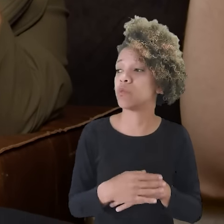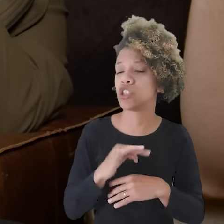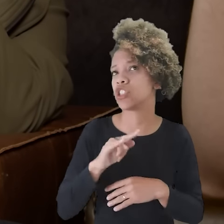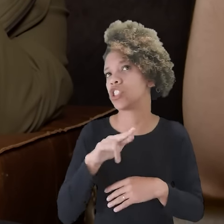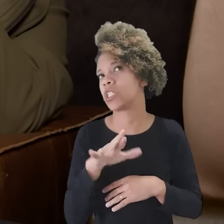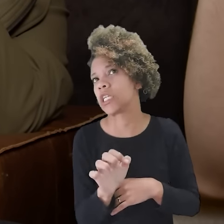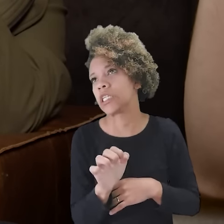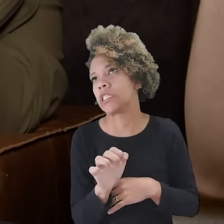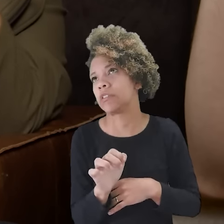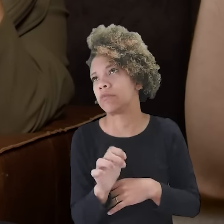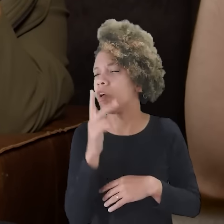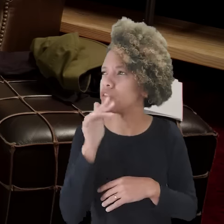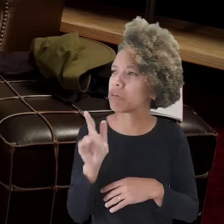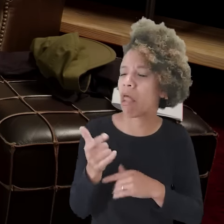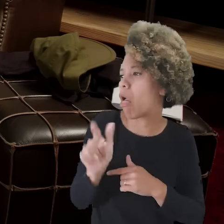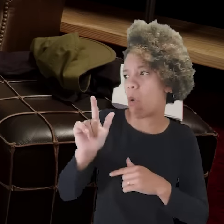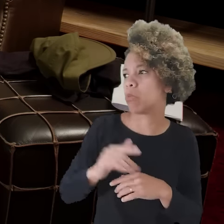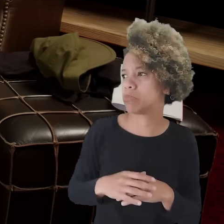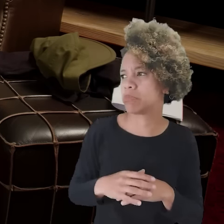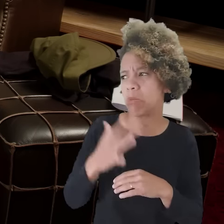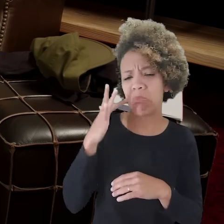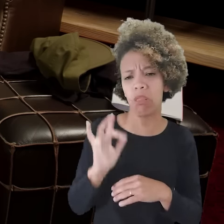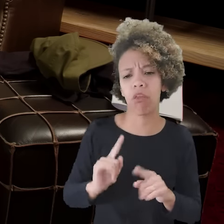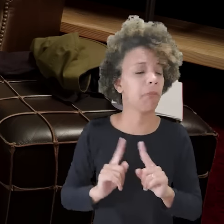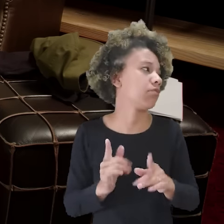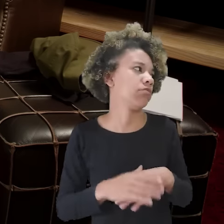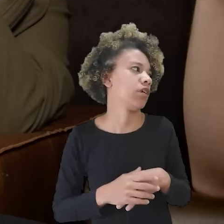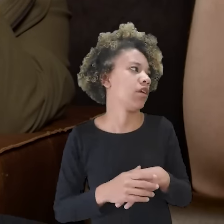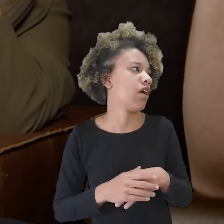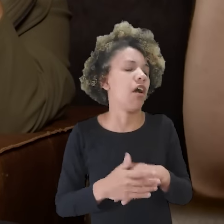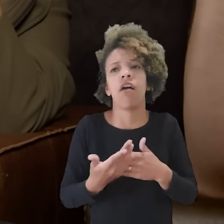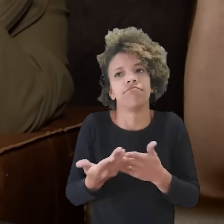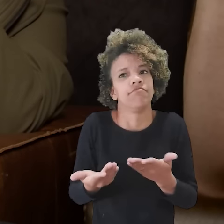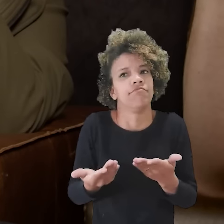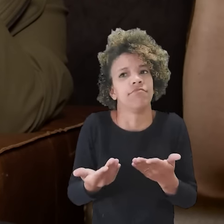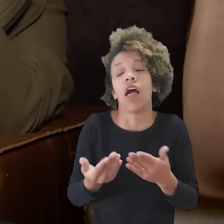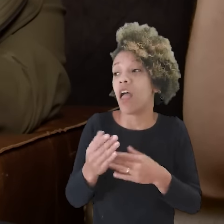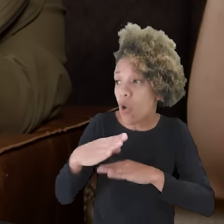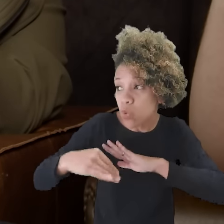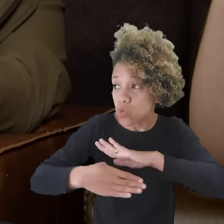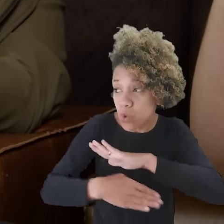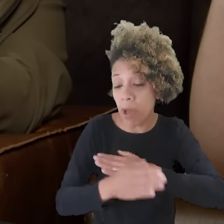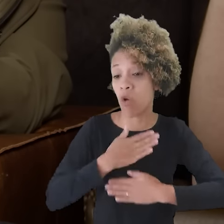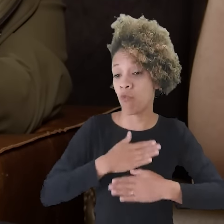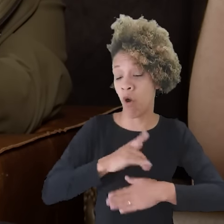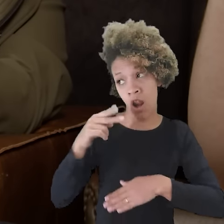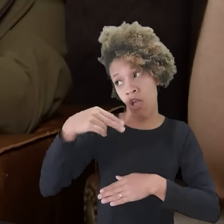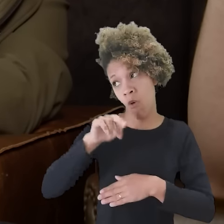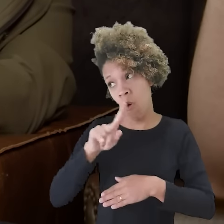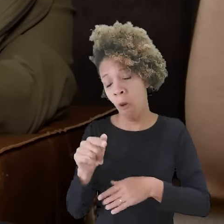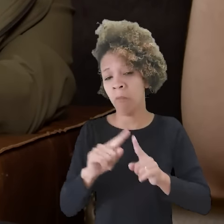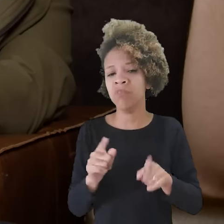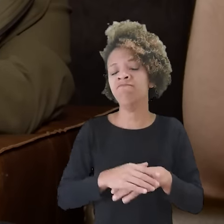o tubarão acho que lá é o é o lixo eu não tenho certeza uma pessoa paga rico por isso que não dá nada cara o tubarão lá ele é mais de boa e é o o